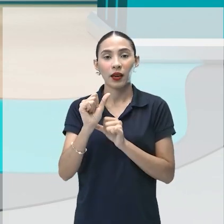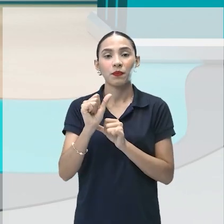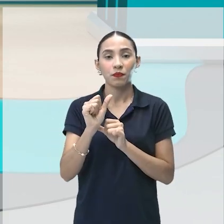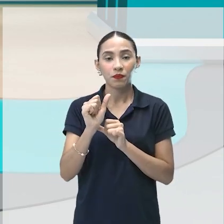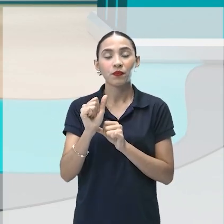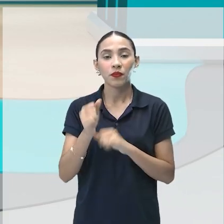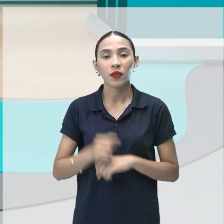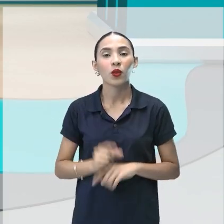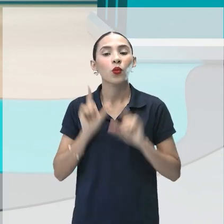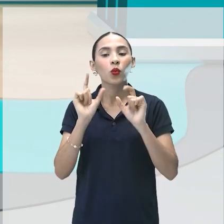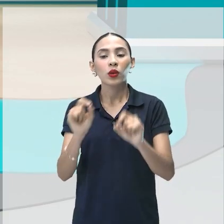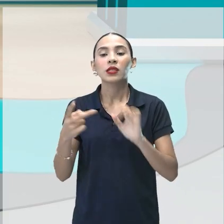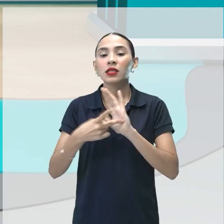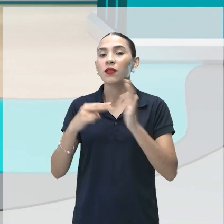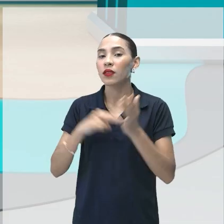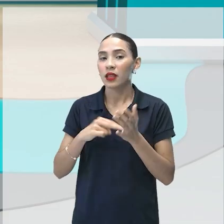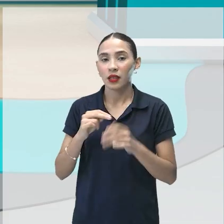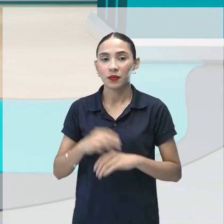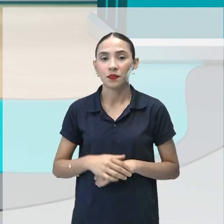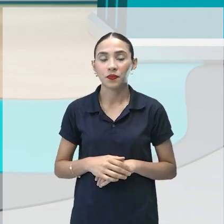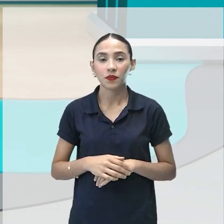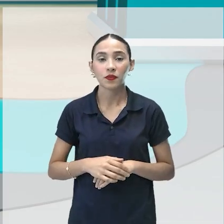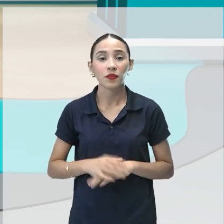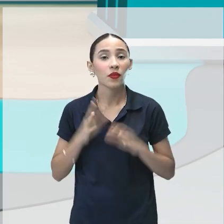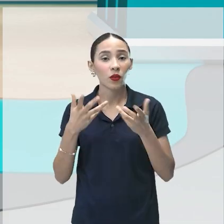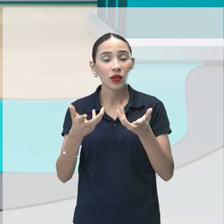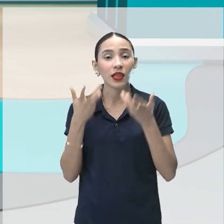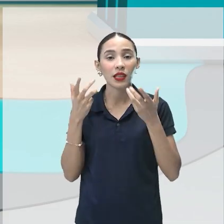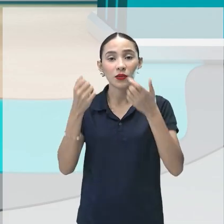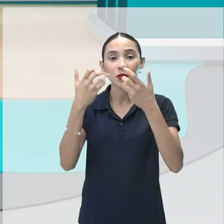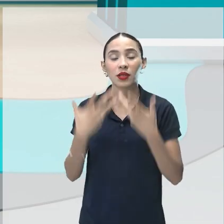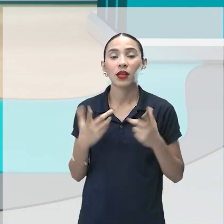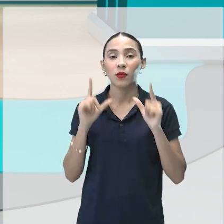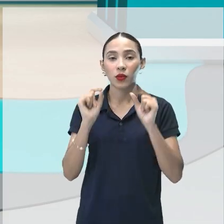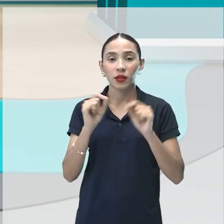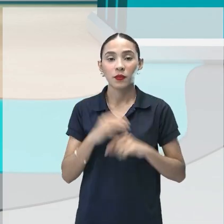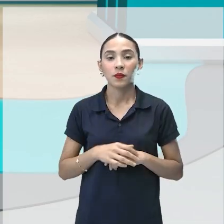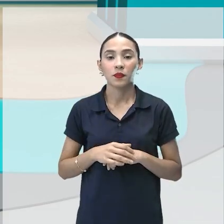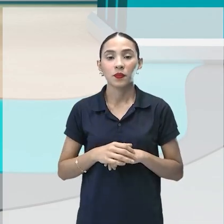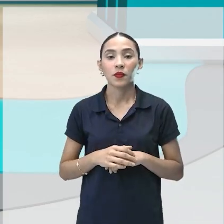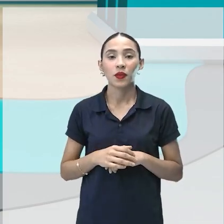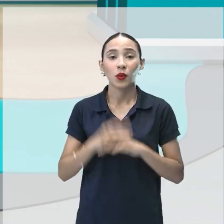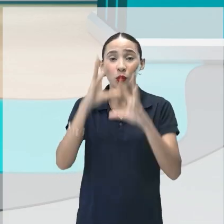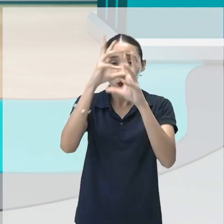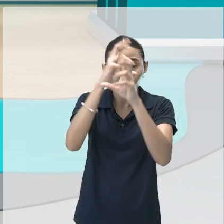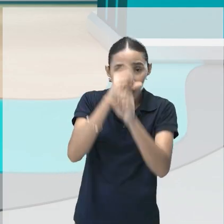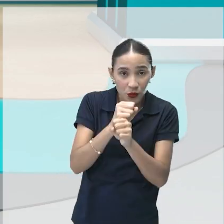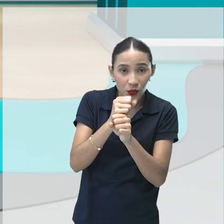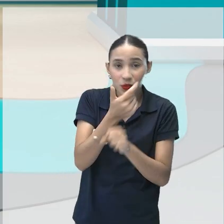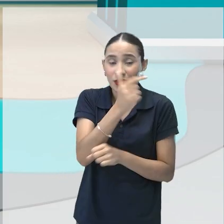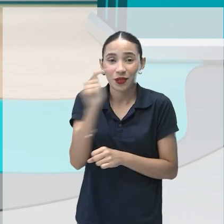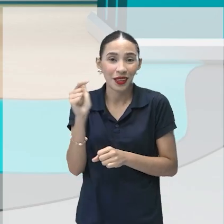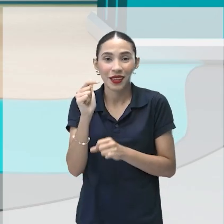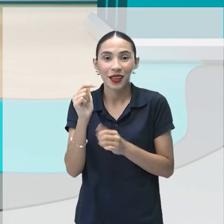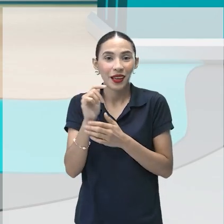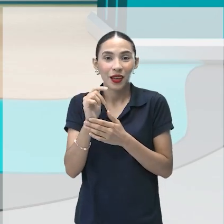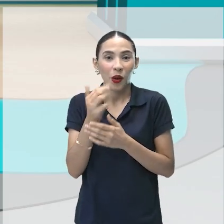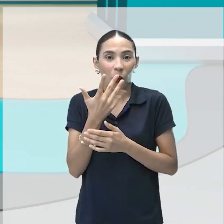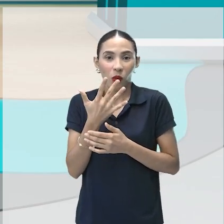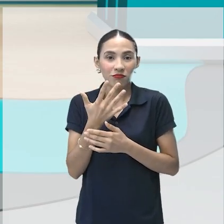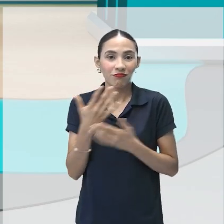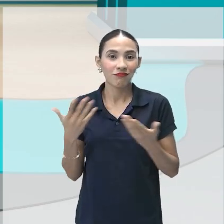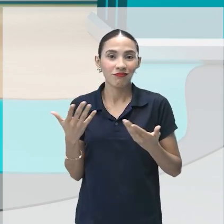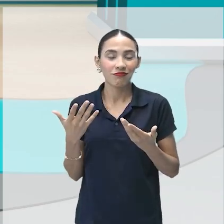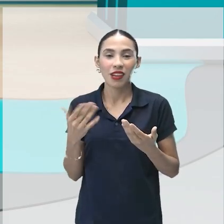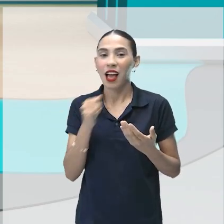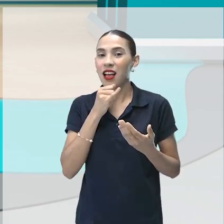tonalidade. E o que é isso que eles queriam falar? Eles queriam dizer que no escuro não existe cor, não é verdade?